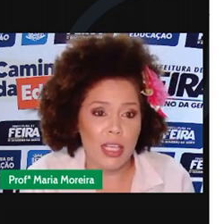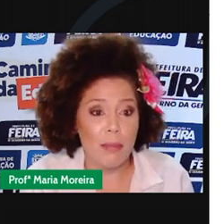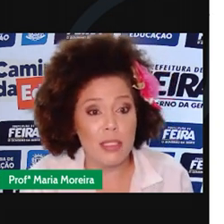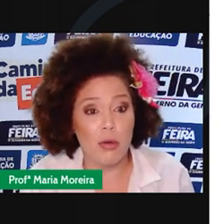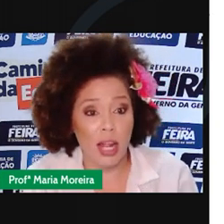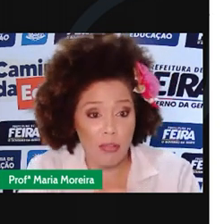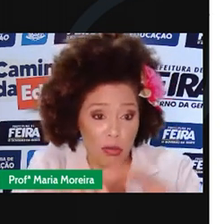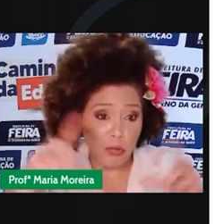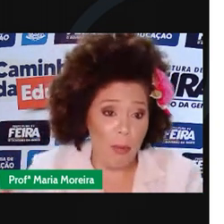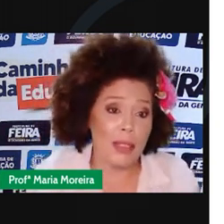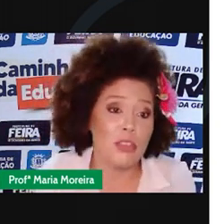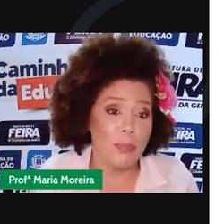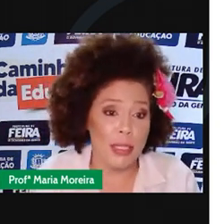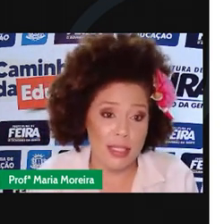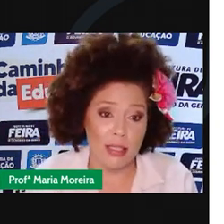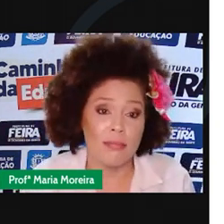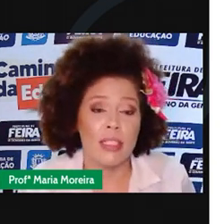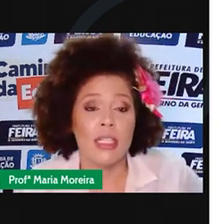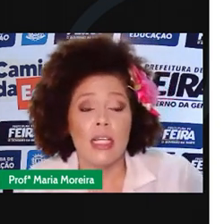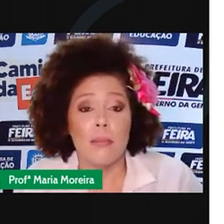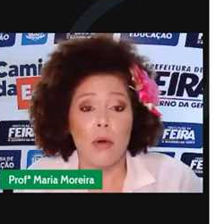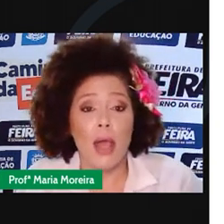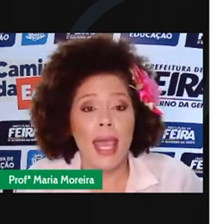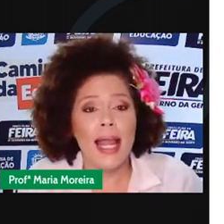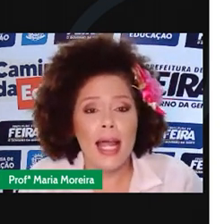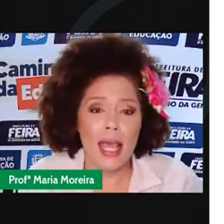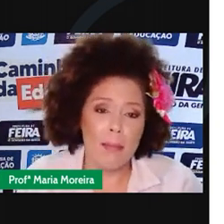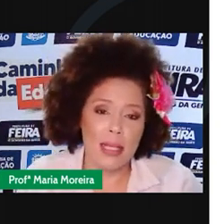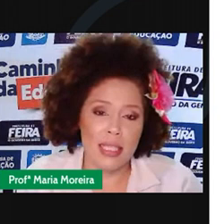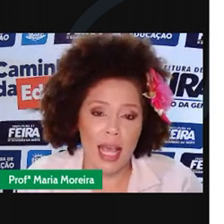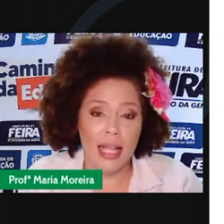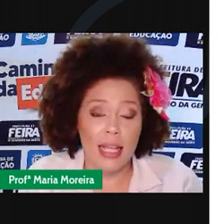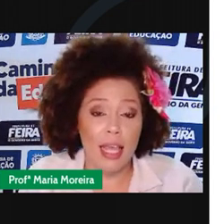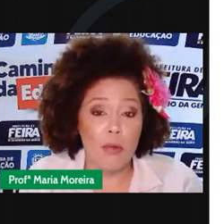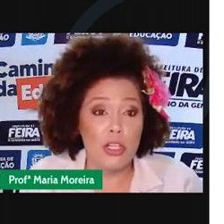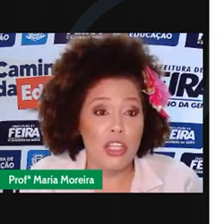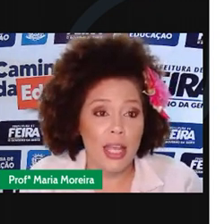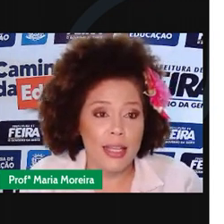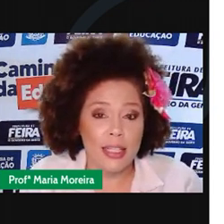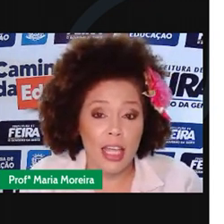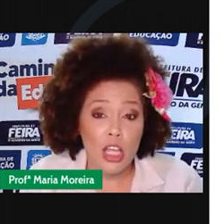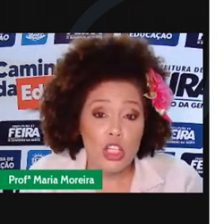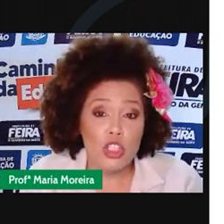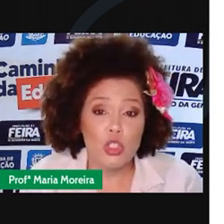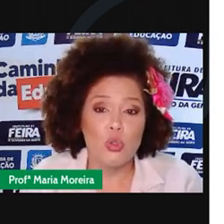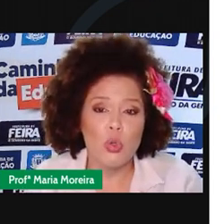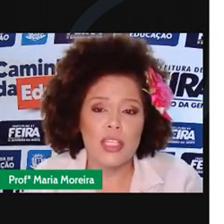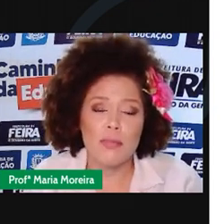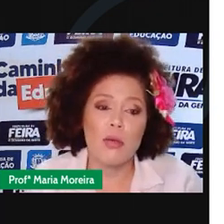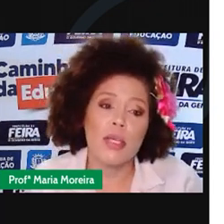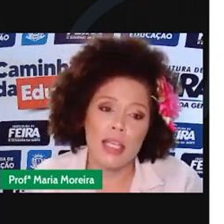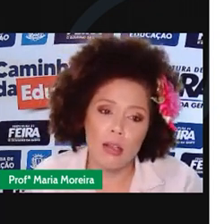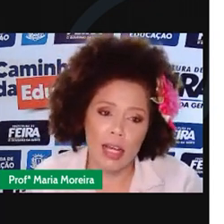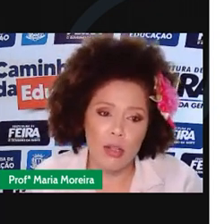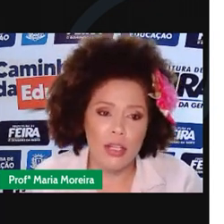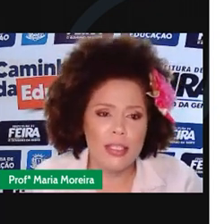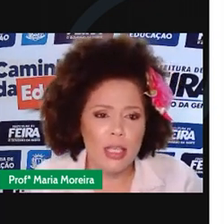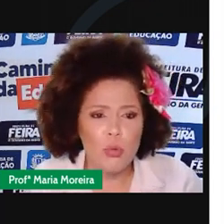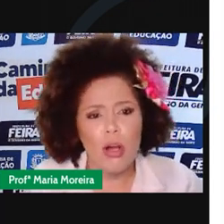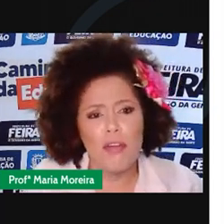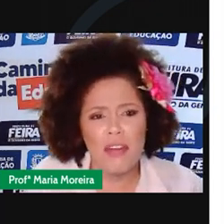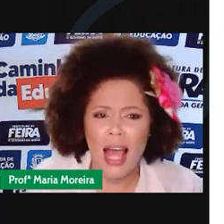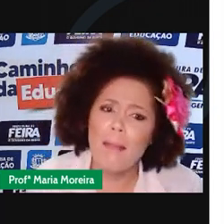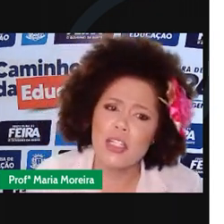já viu gráficos aqui mas é um gráfico e o formato de pizza Bom ela é baseada é uma dieta né de 2000